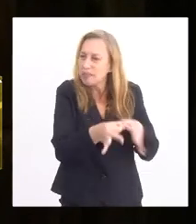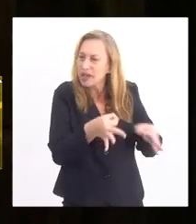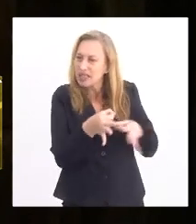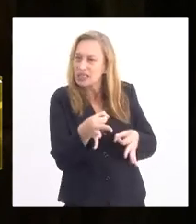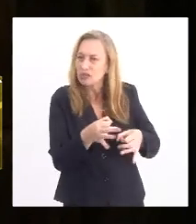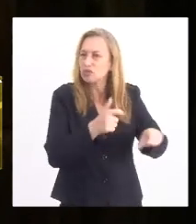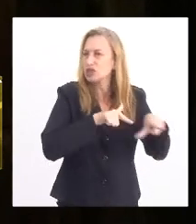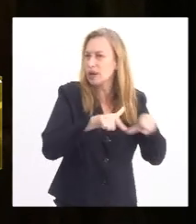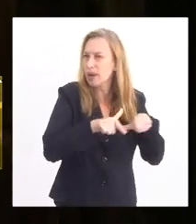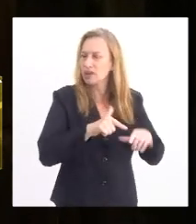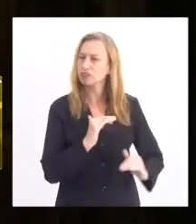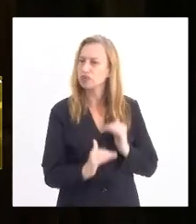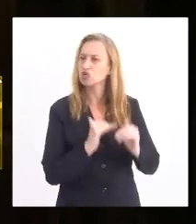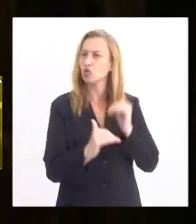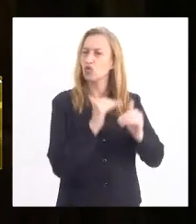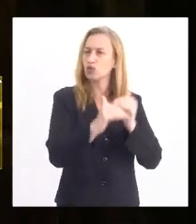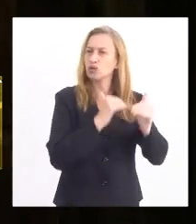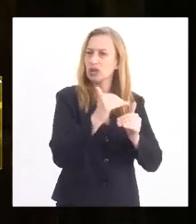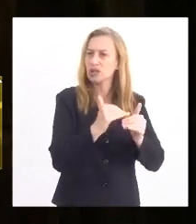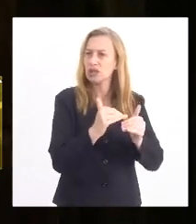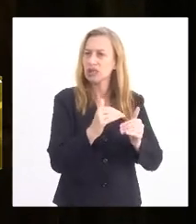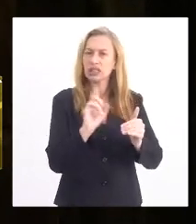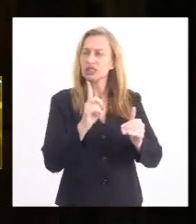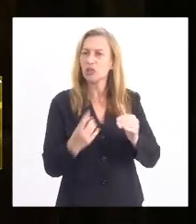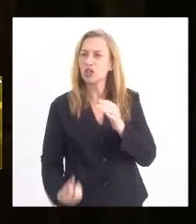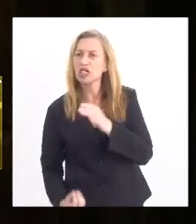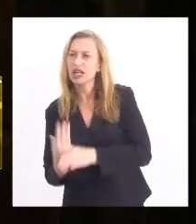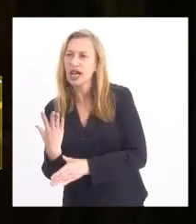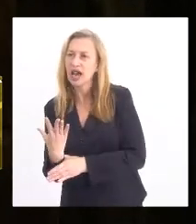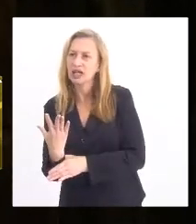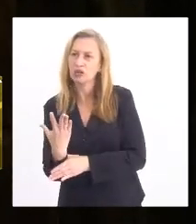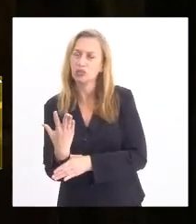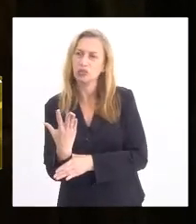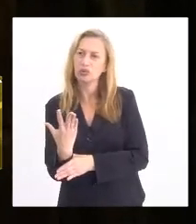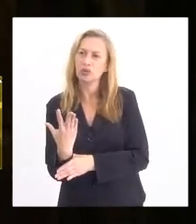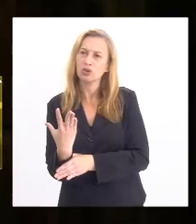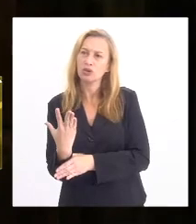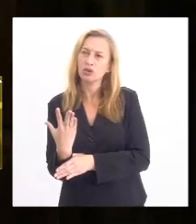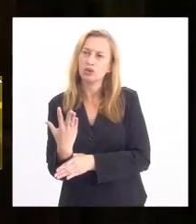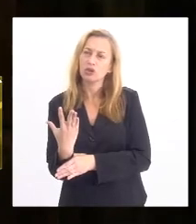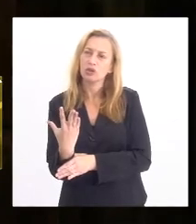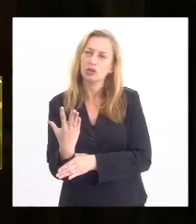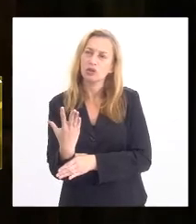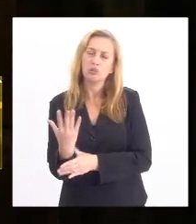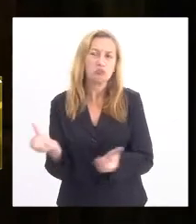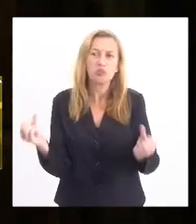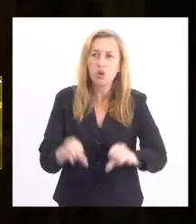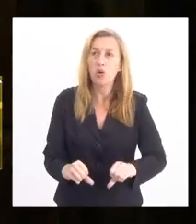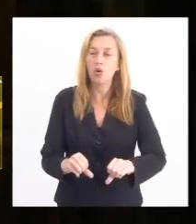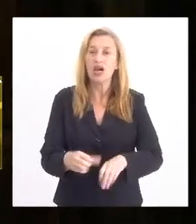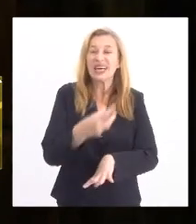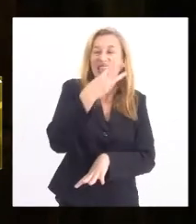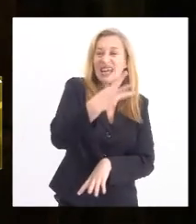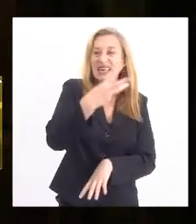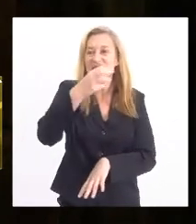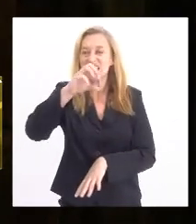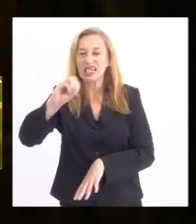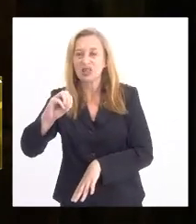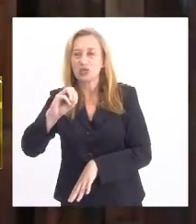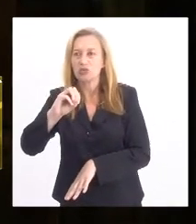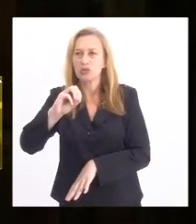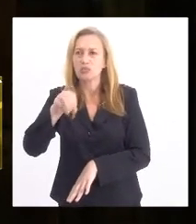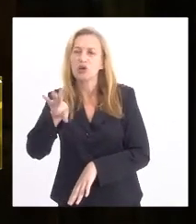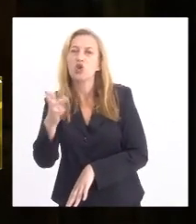para a manutenção do desenvolvimento para que não fosse criado o caos social há 300 bilhões de